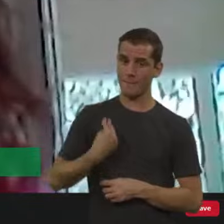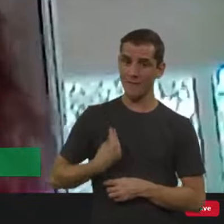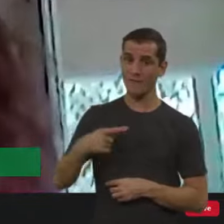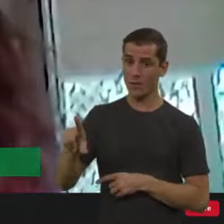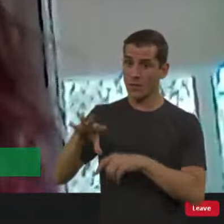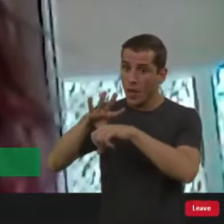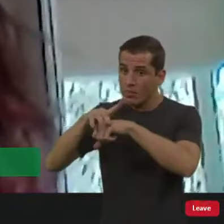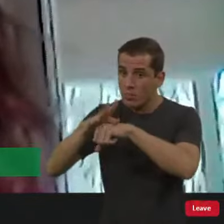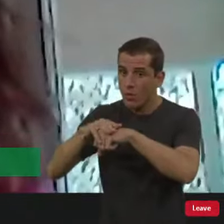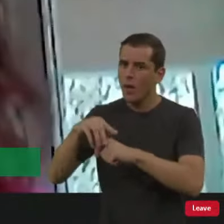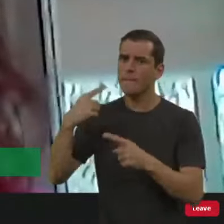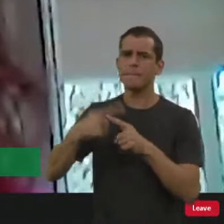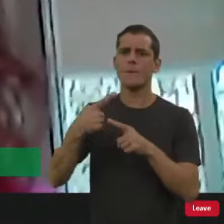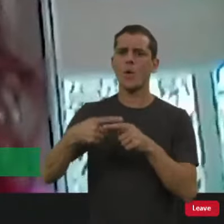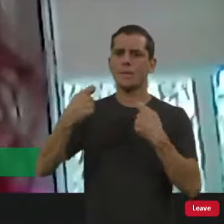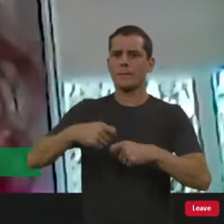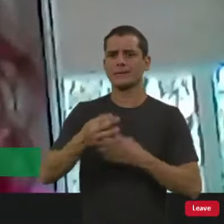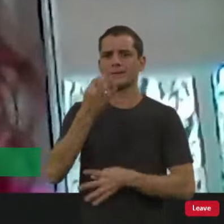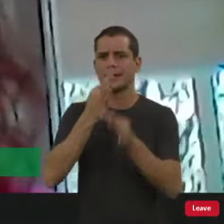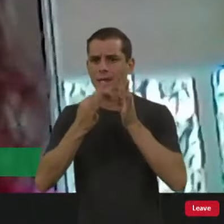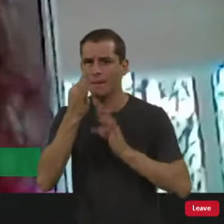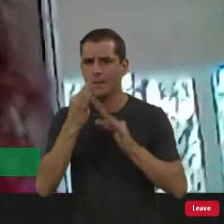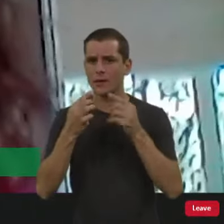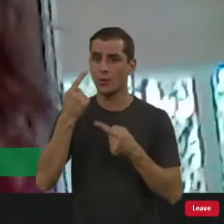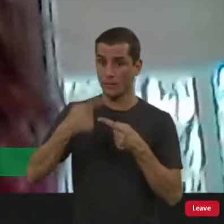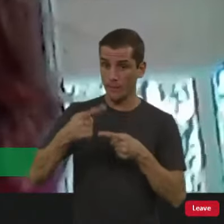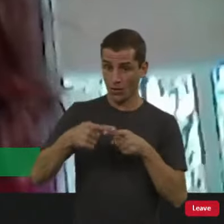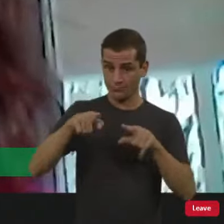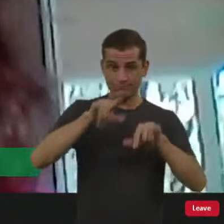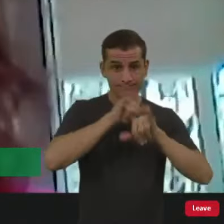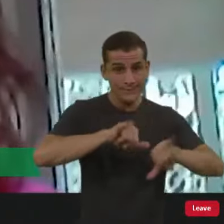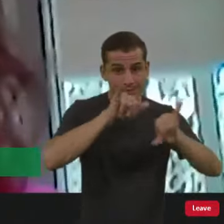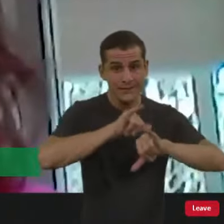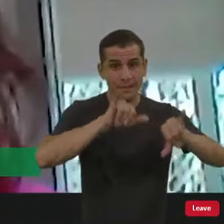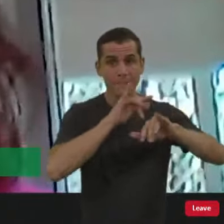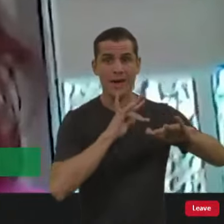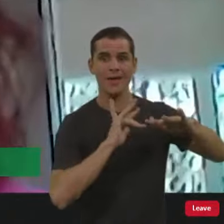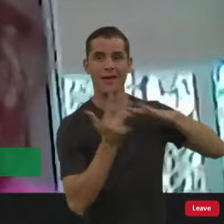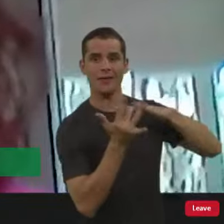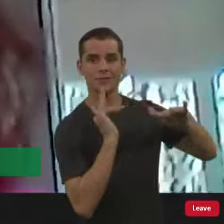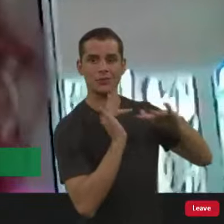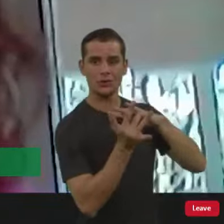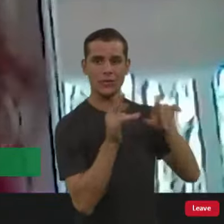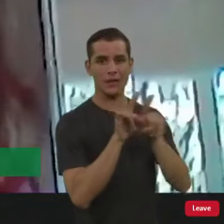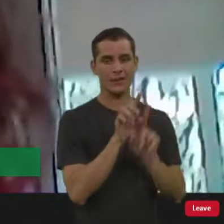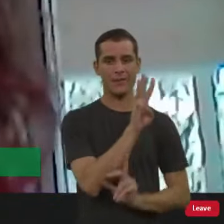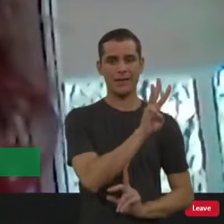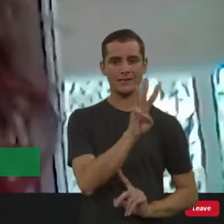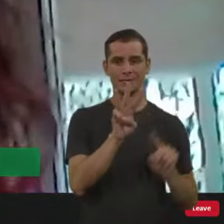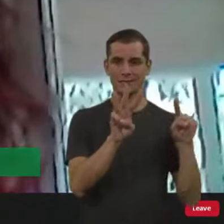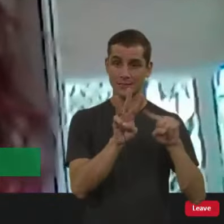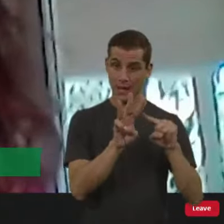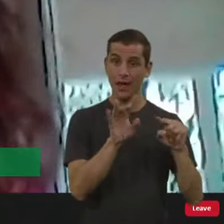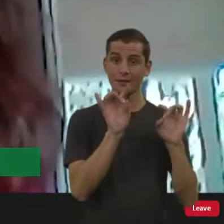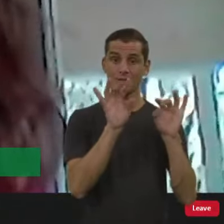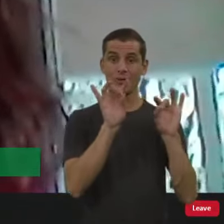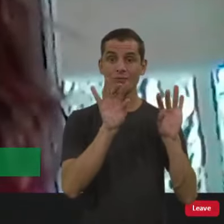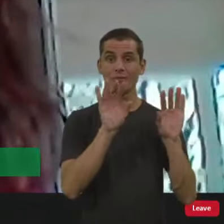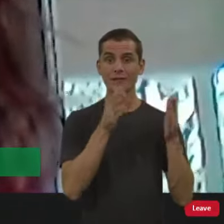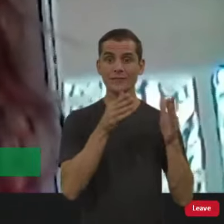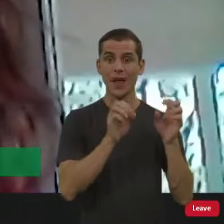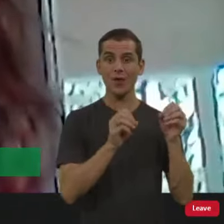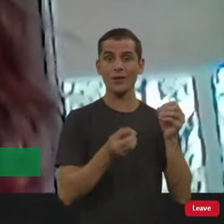elas precisam de tratamento. A campanha está nas nossas redes sociais e na página, uma página especial que a gente fez para